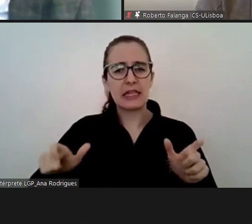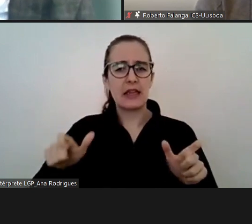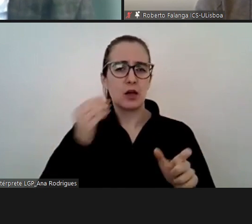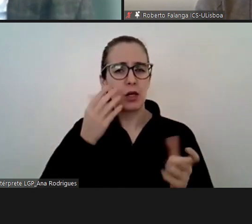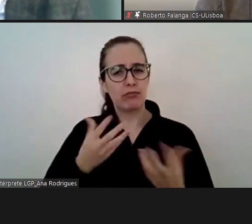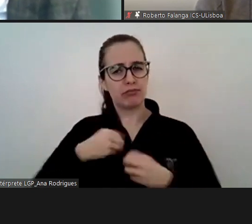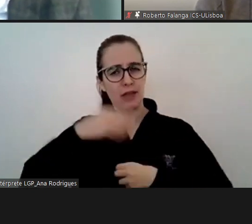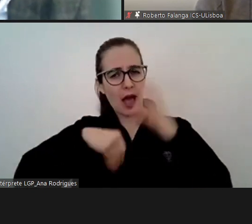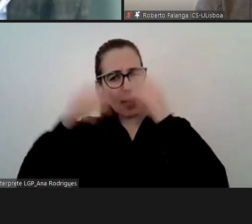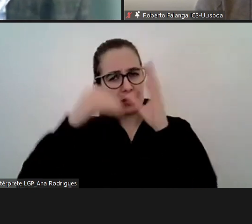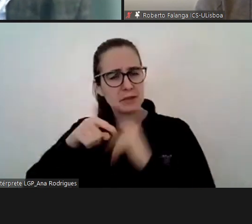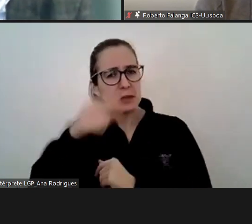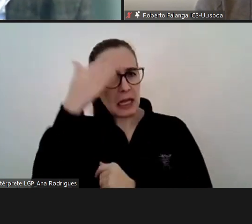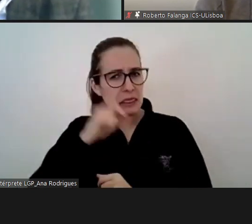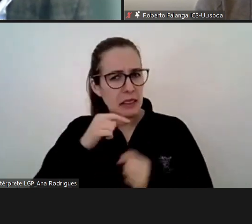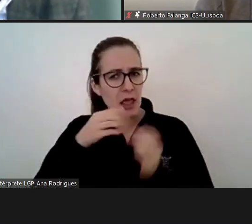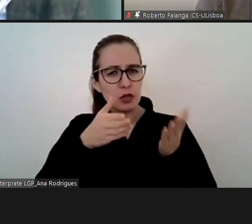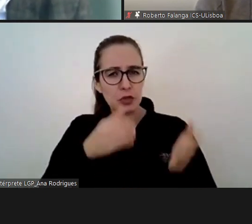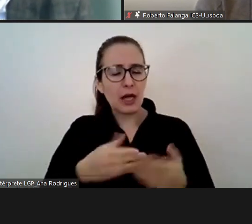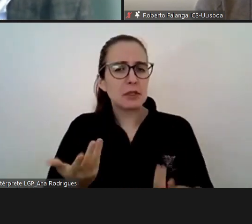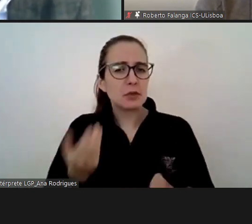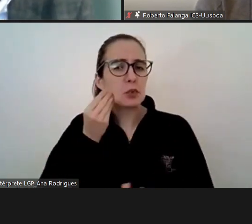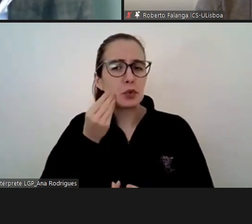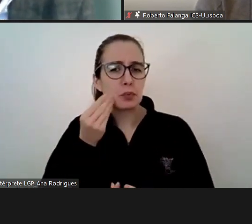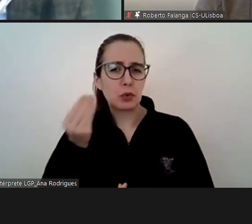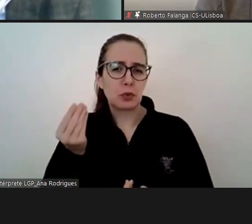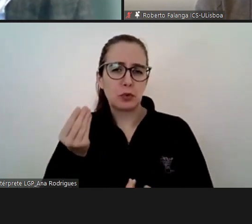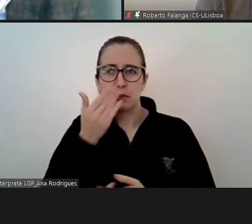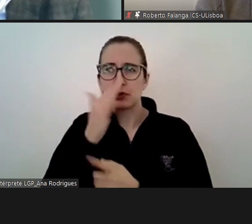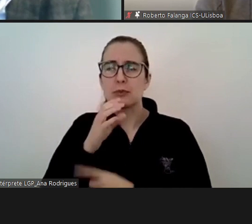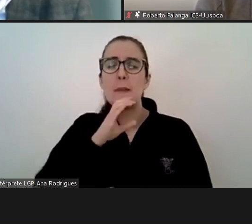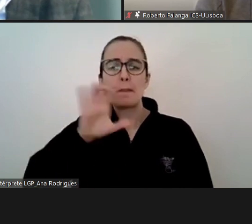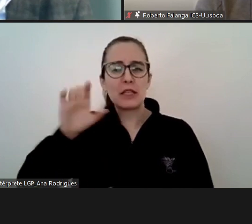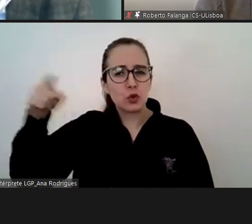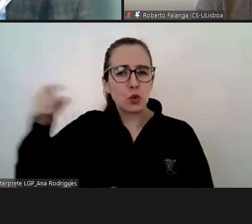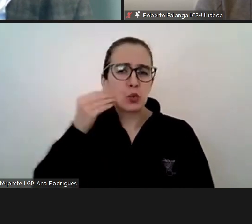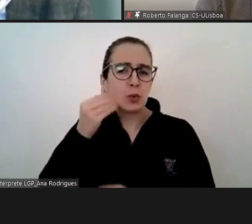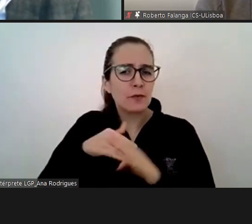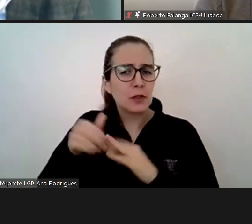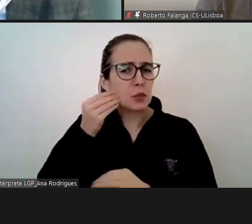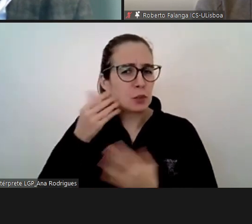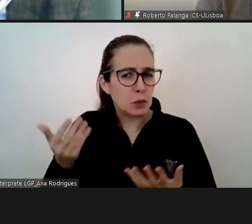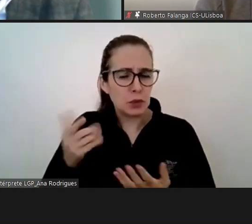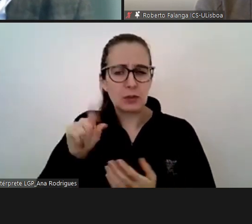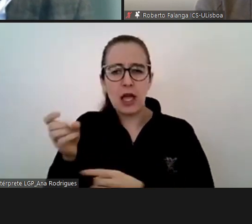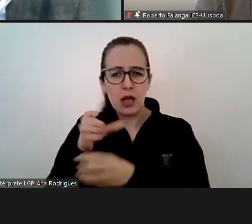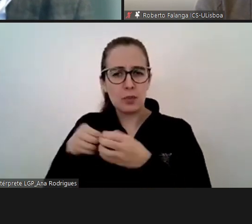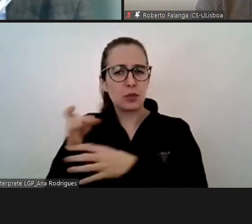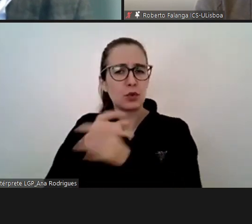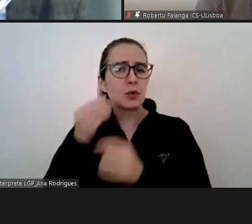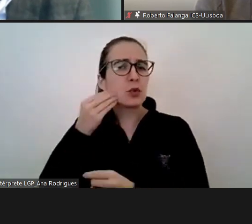que isto, no seu entender, como é que isto está a ser pensado e pode ser resolvido? Porque isto é uma questão que os